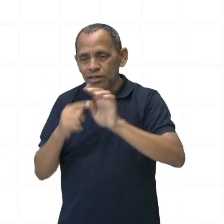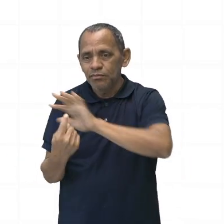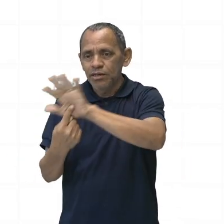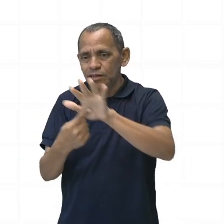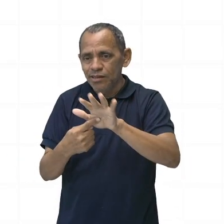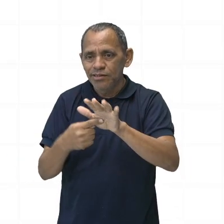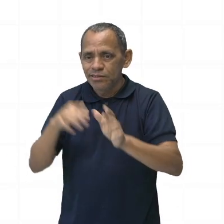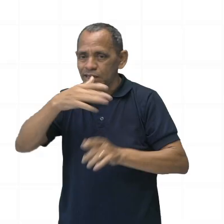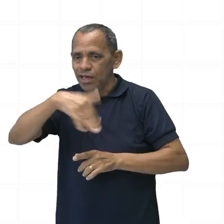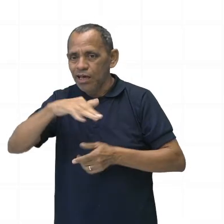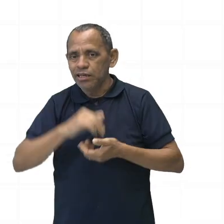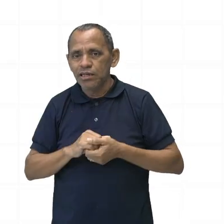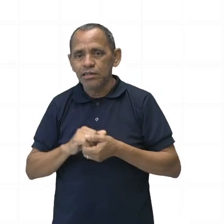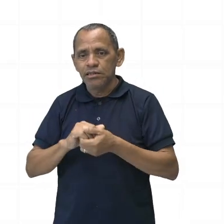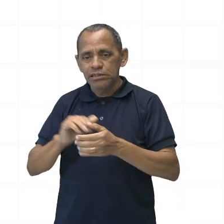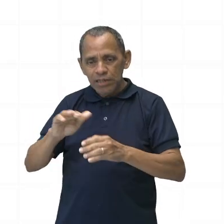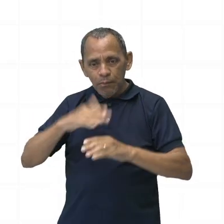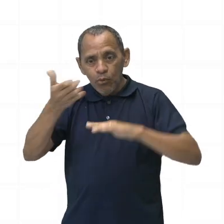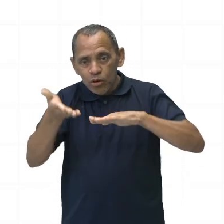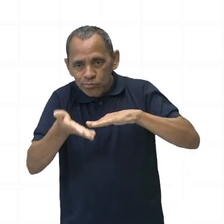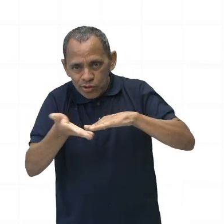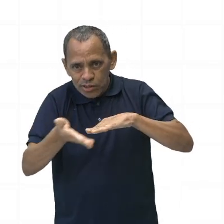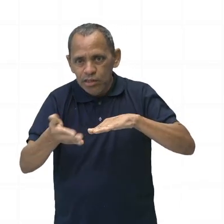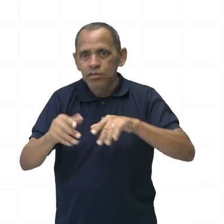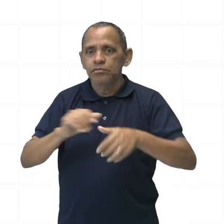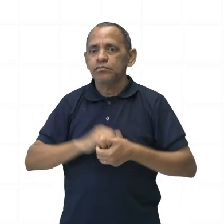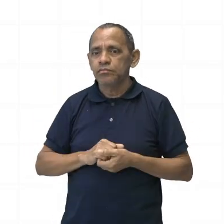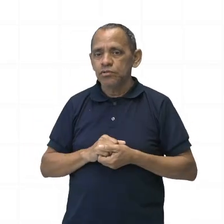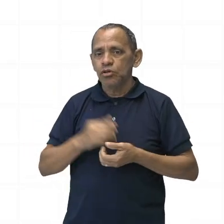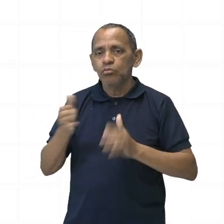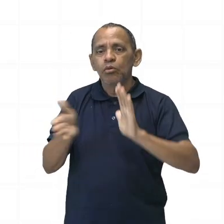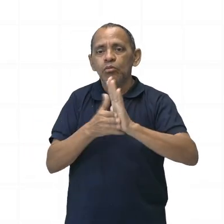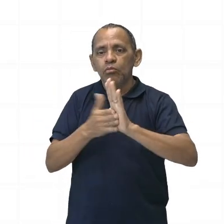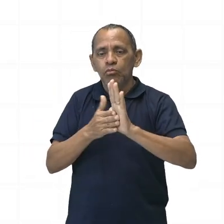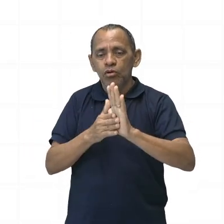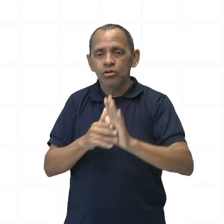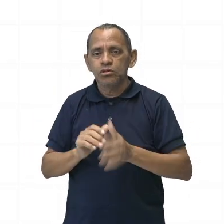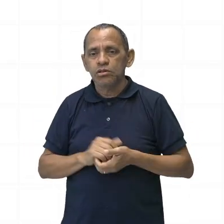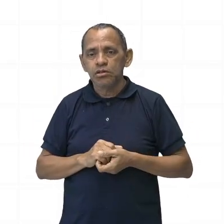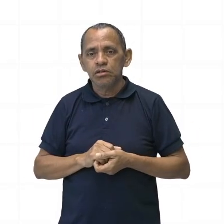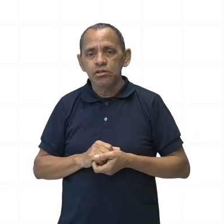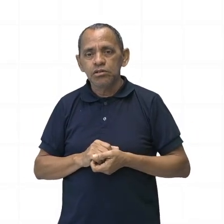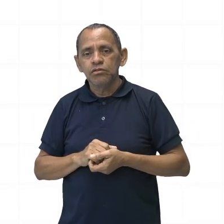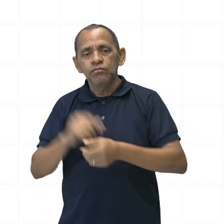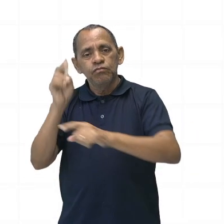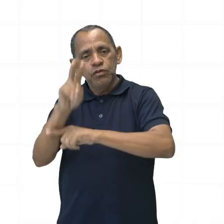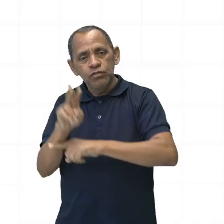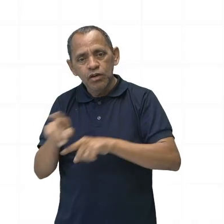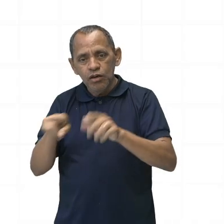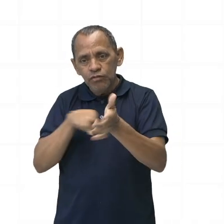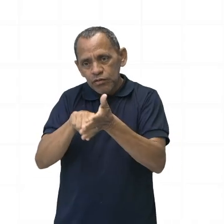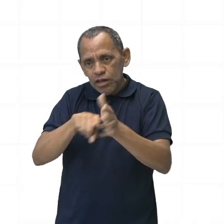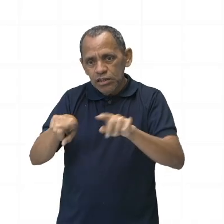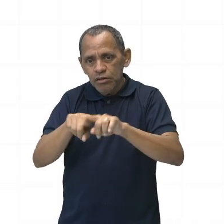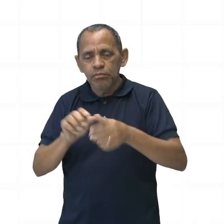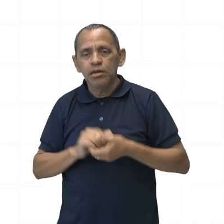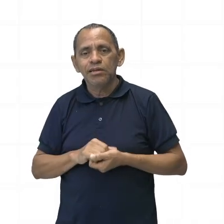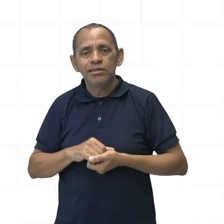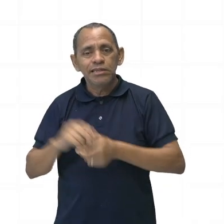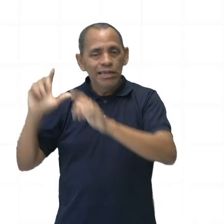e religiosas. Então, ela consegue dialogar com a religião, ela vai conseguir dialogar com as